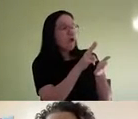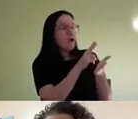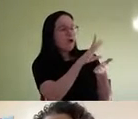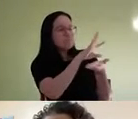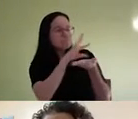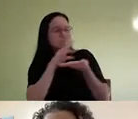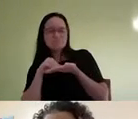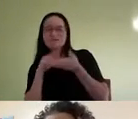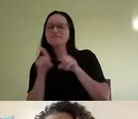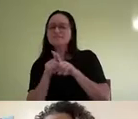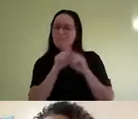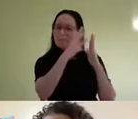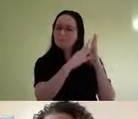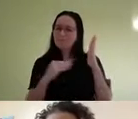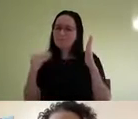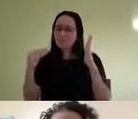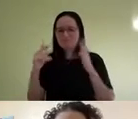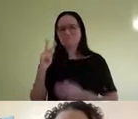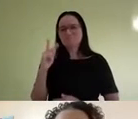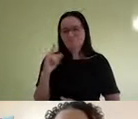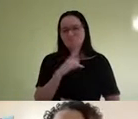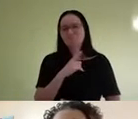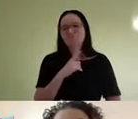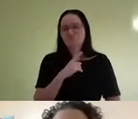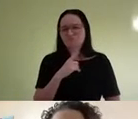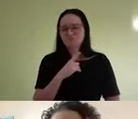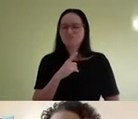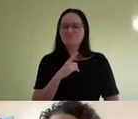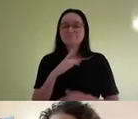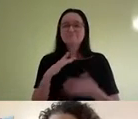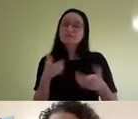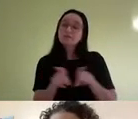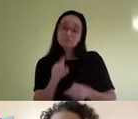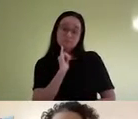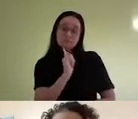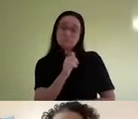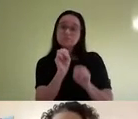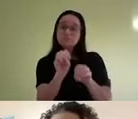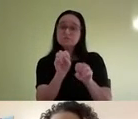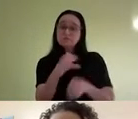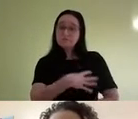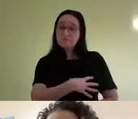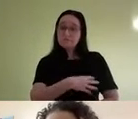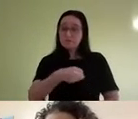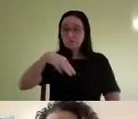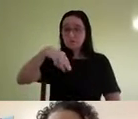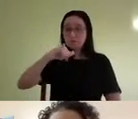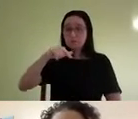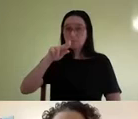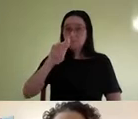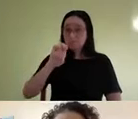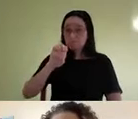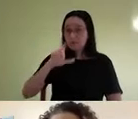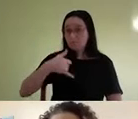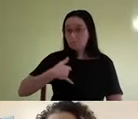importante, uma imagem que eu tenho até hoje e é o que eu tenho que passar para o meu filho, Miguel. O hoje, vai fazer 10 anos,